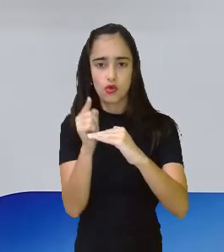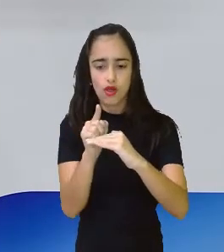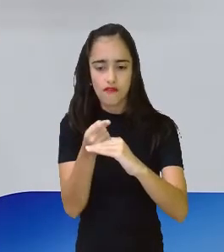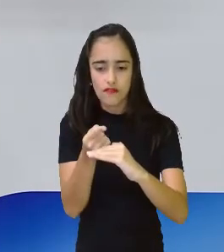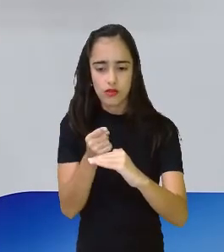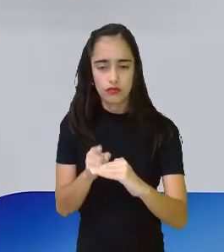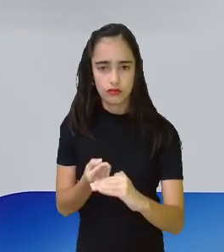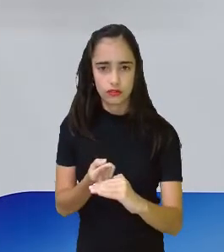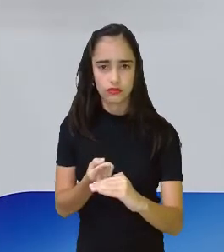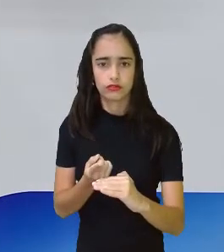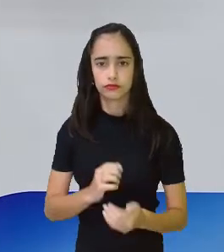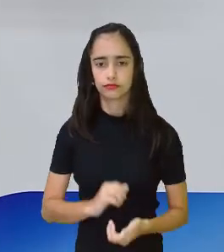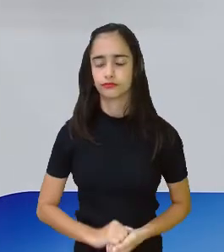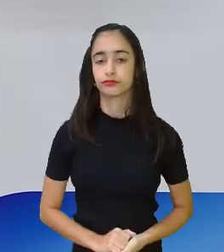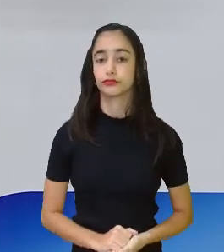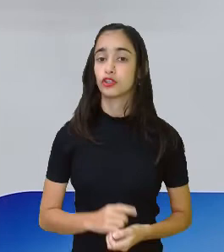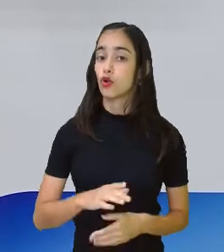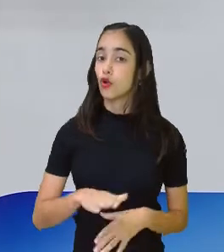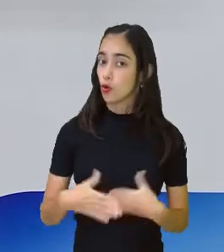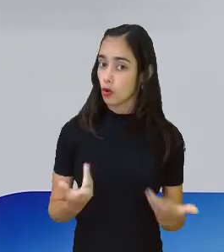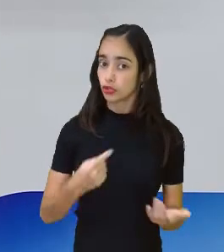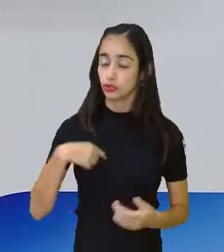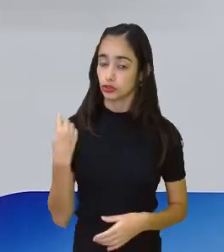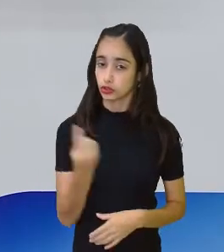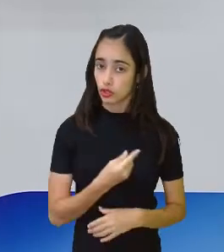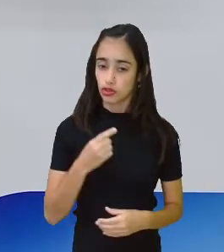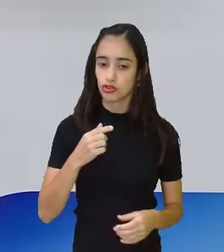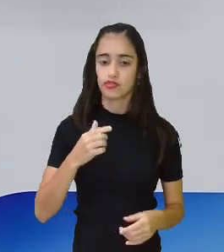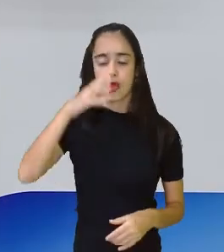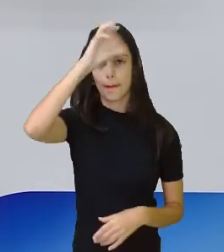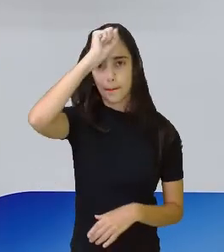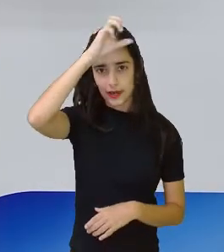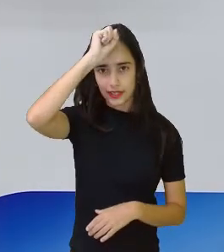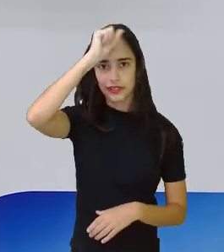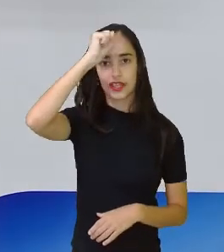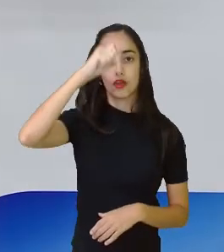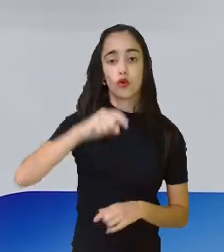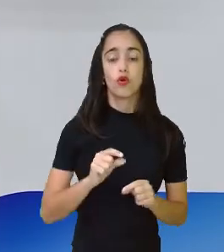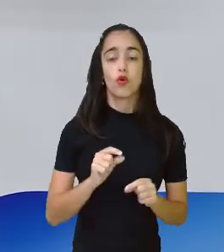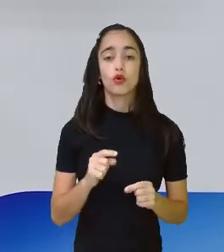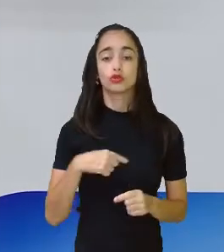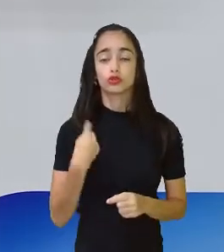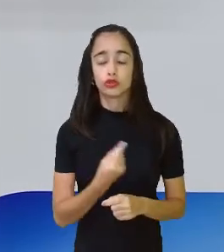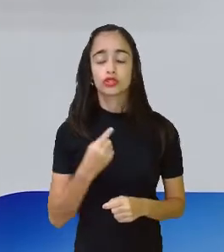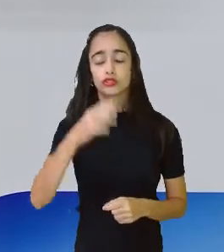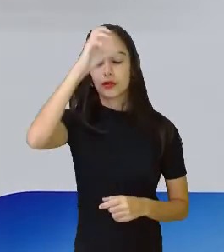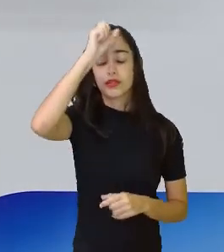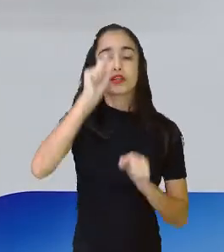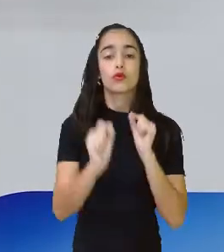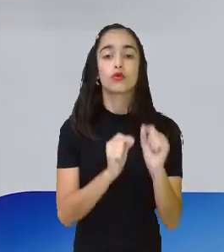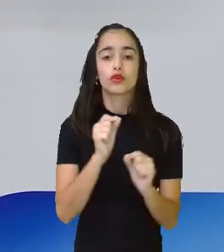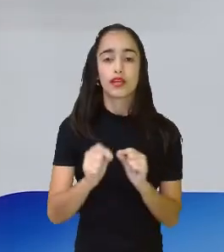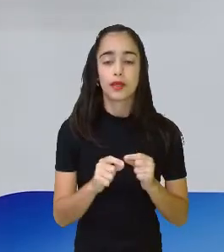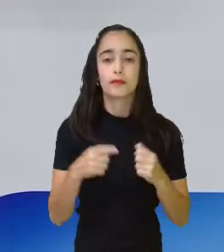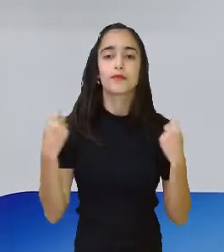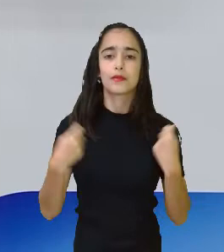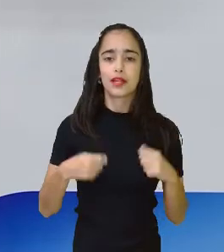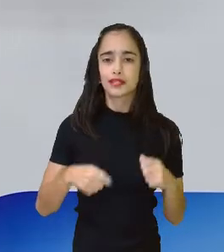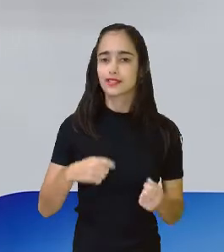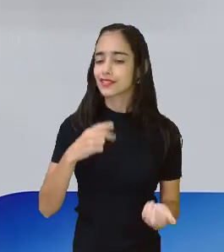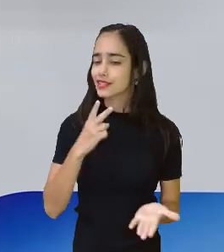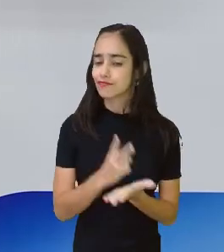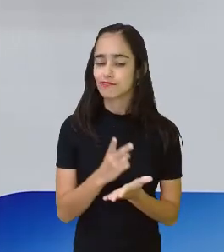numeração decimal, a gente viu que unidade precisa estar abaixo de unidade, dezena precisa estar abaixo de